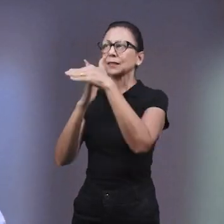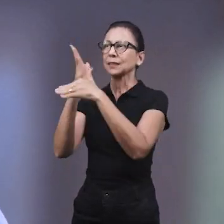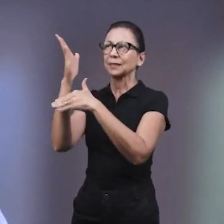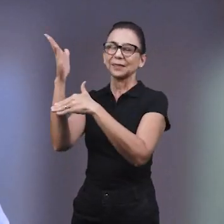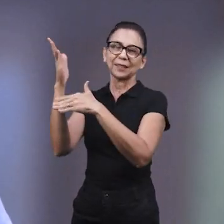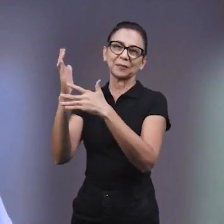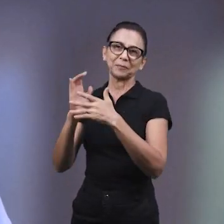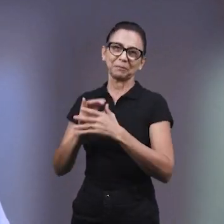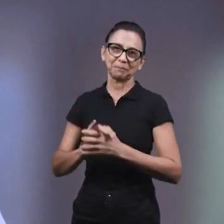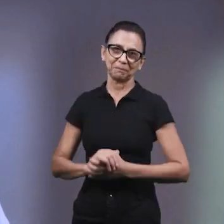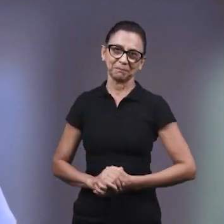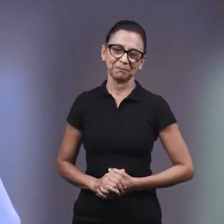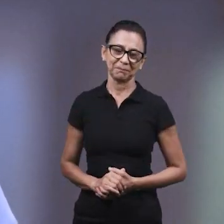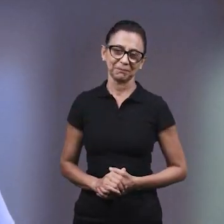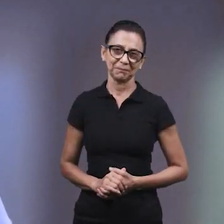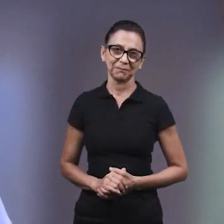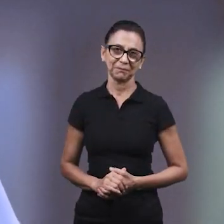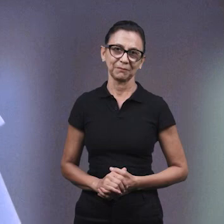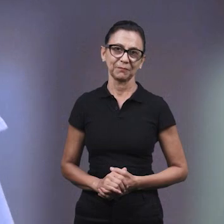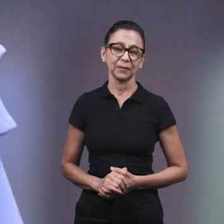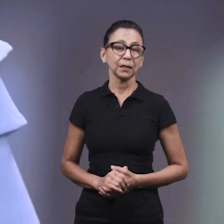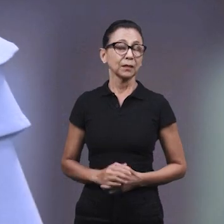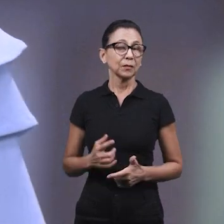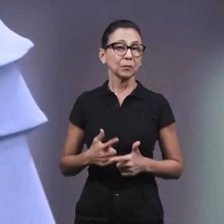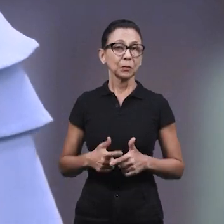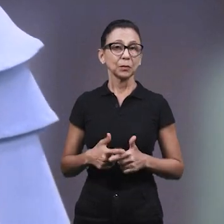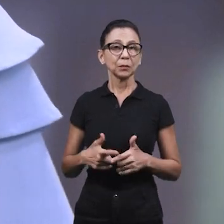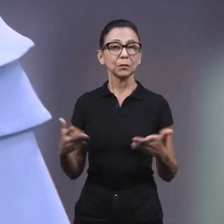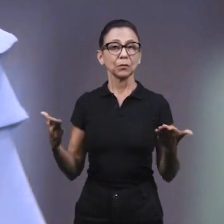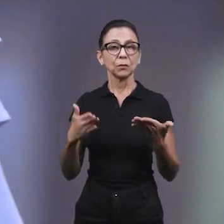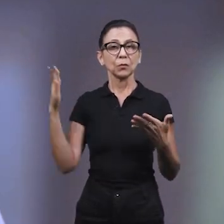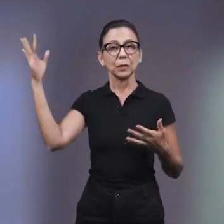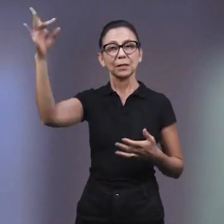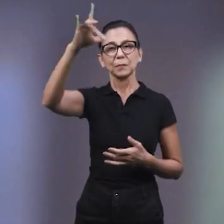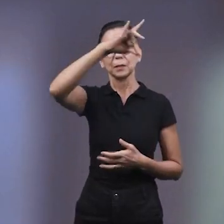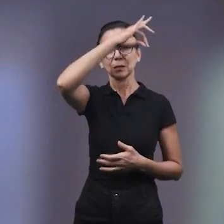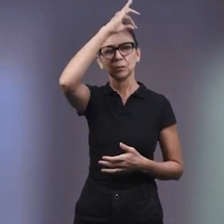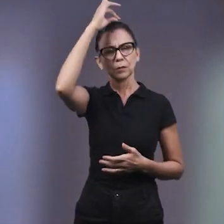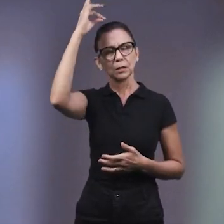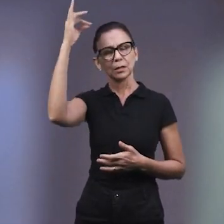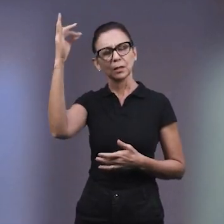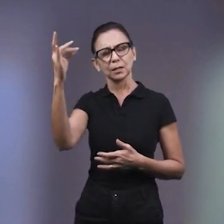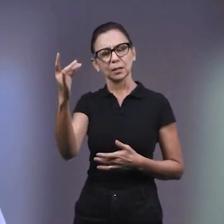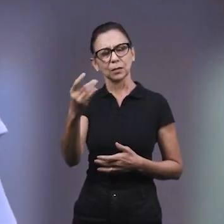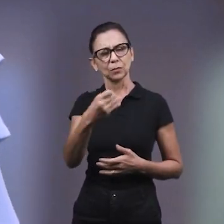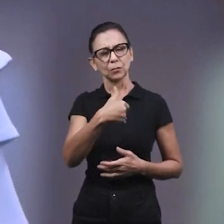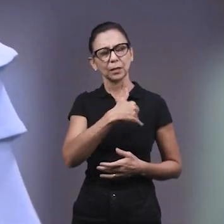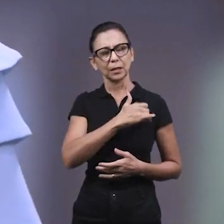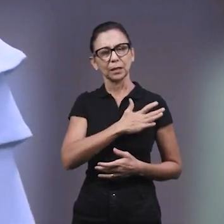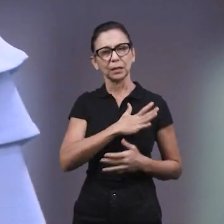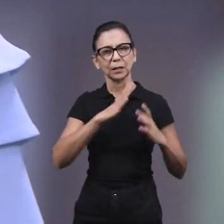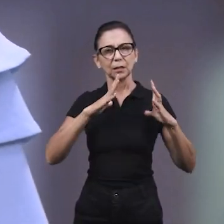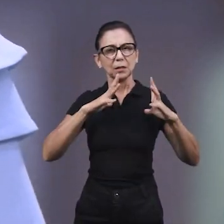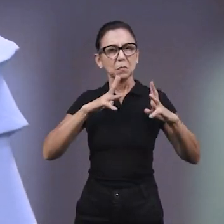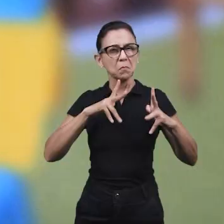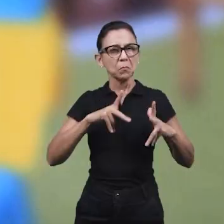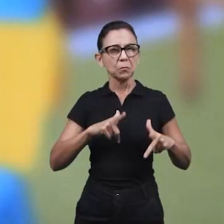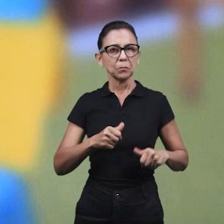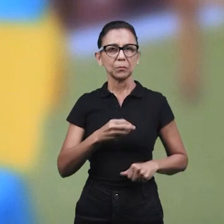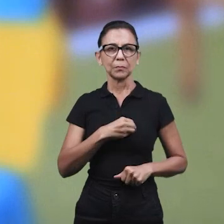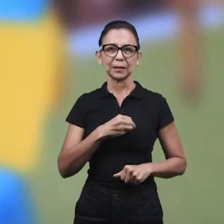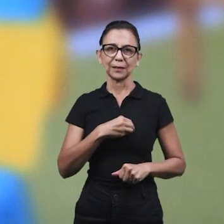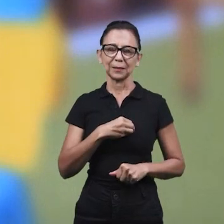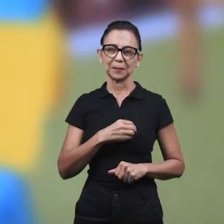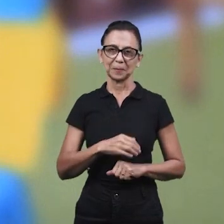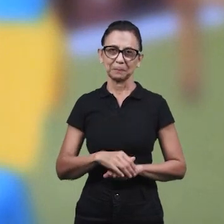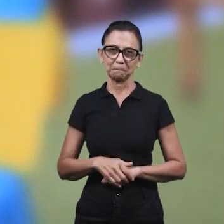nos libertar e purificar de todo o pecado e nos dar acesso à presença de Deus. E